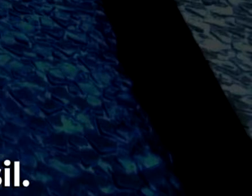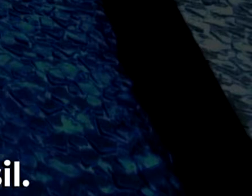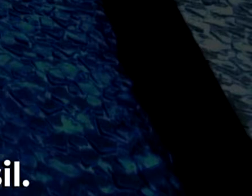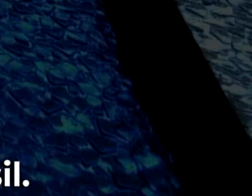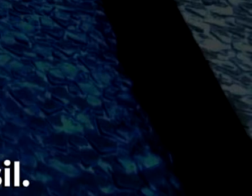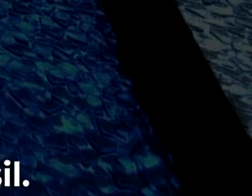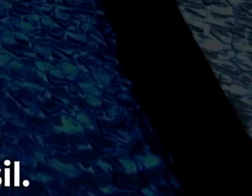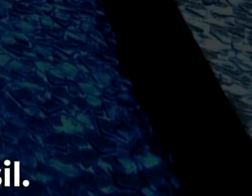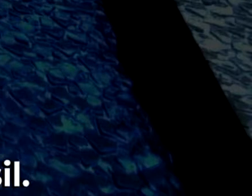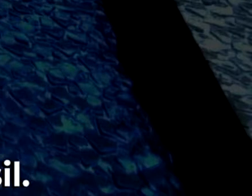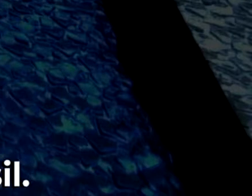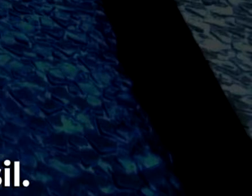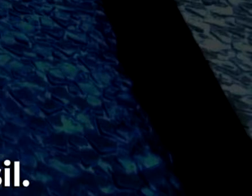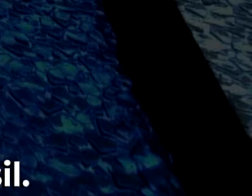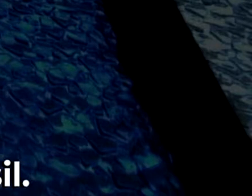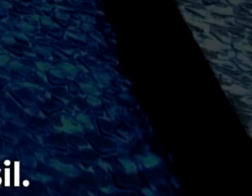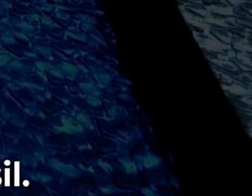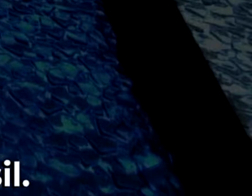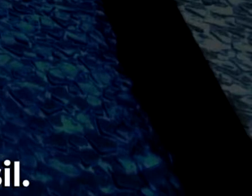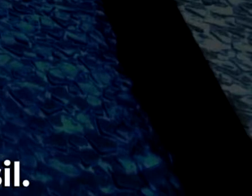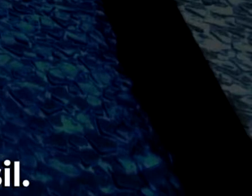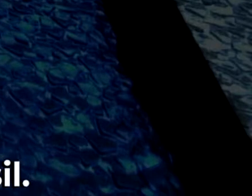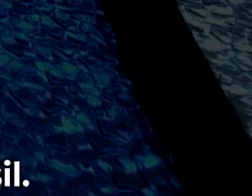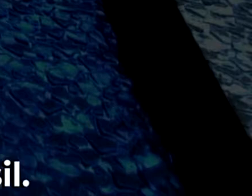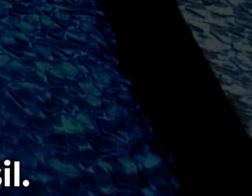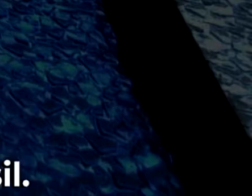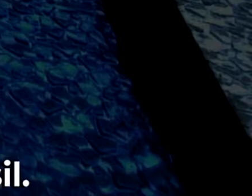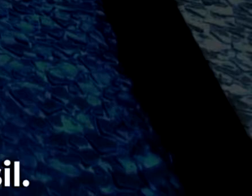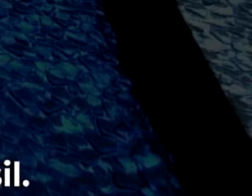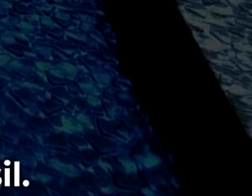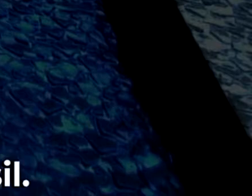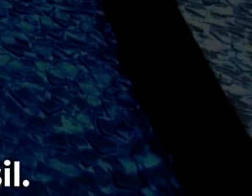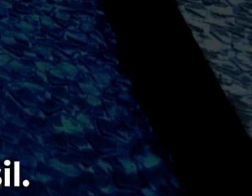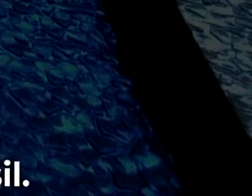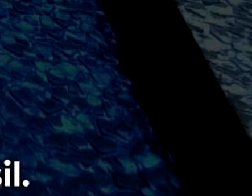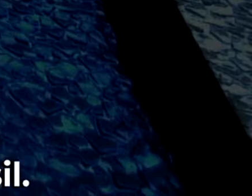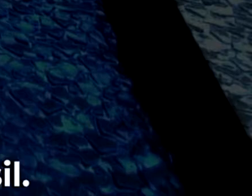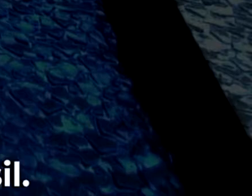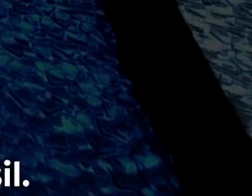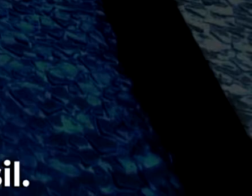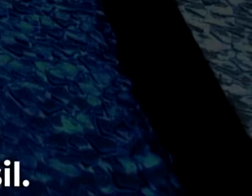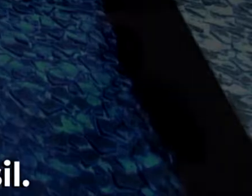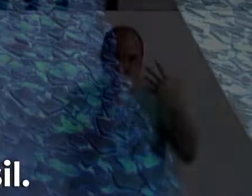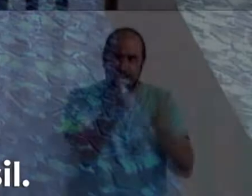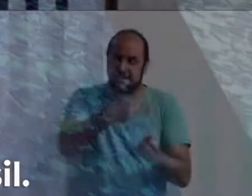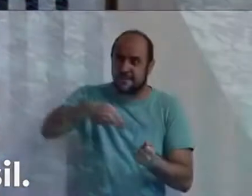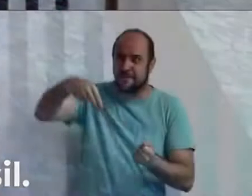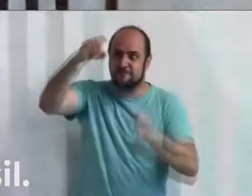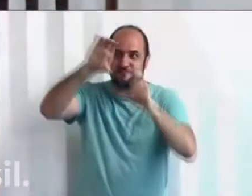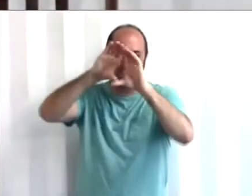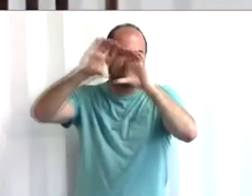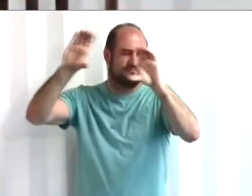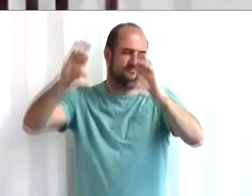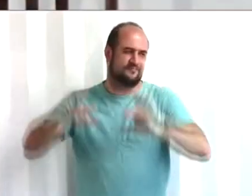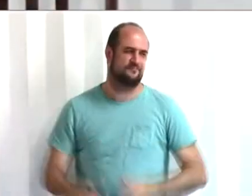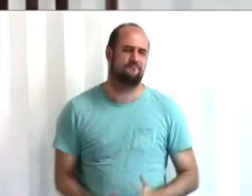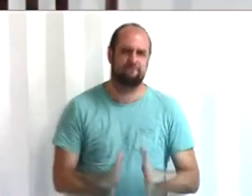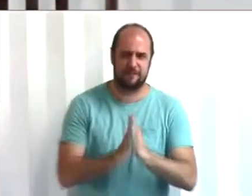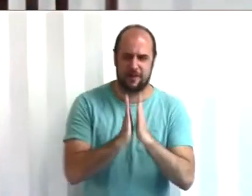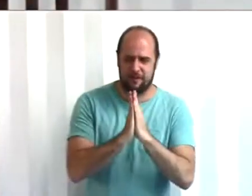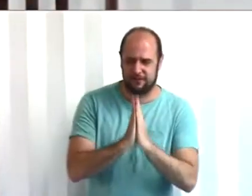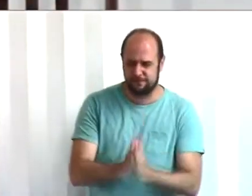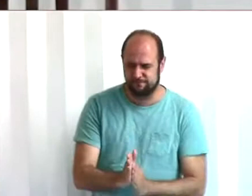pregado entre os gentios, crido no mundo e recebido na glória. Oremos ao Senhor. Ó